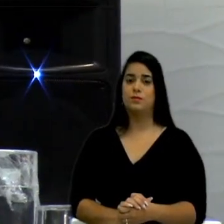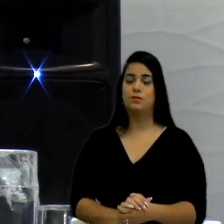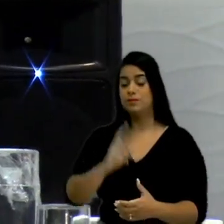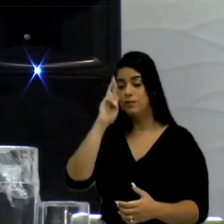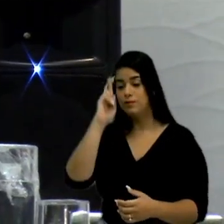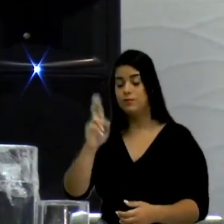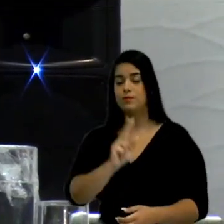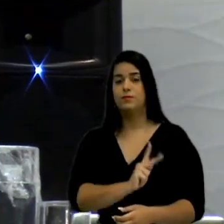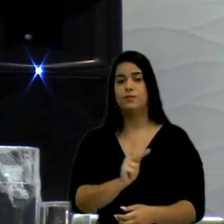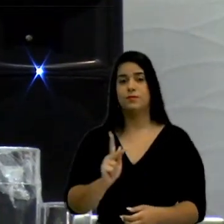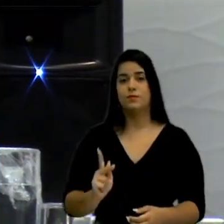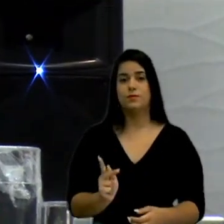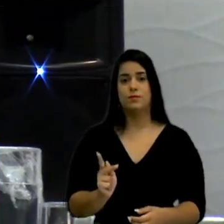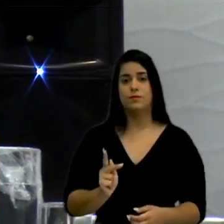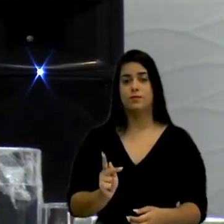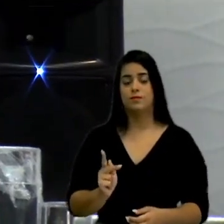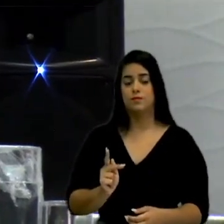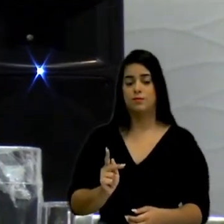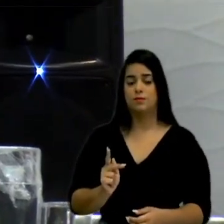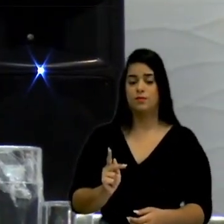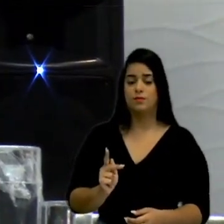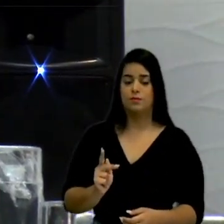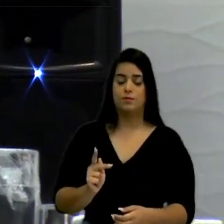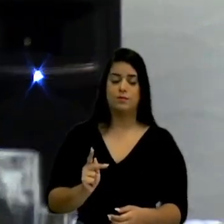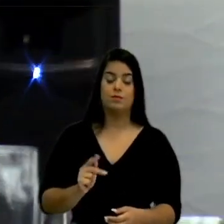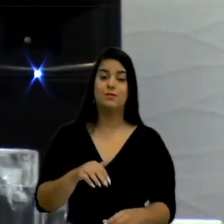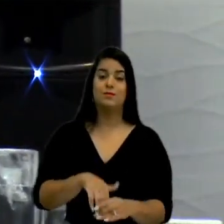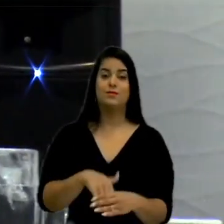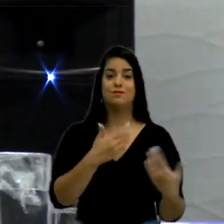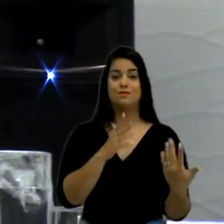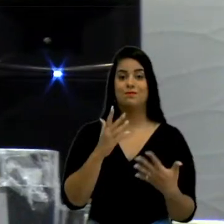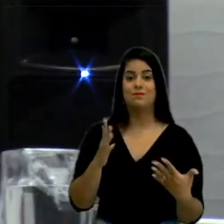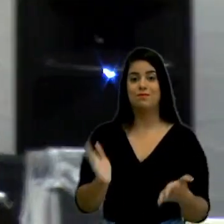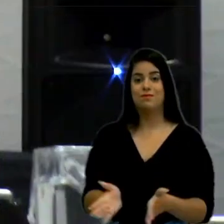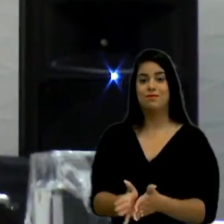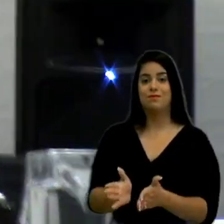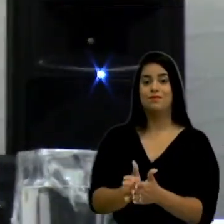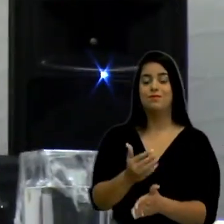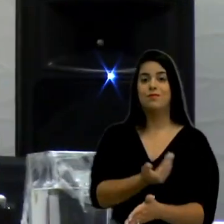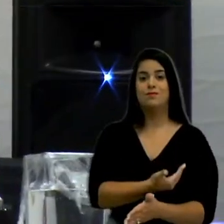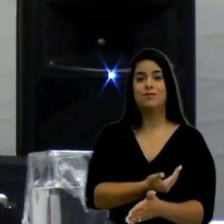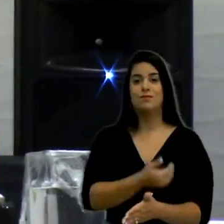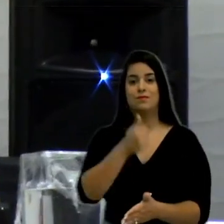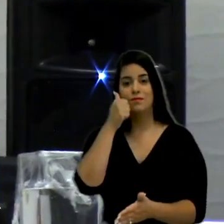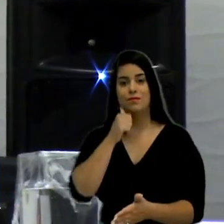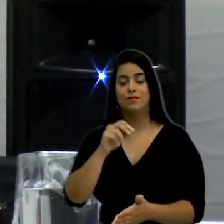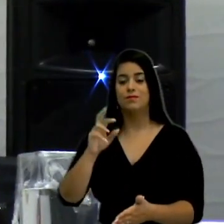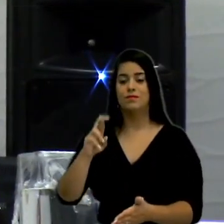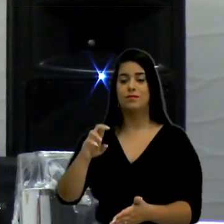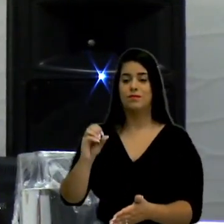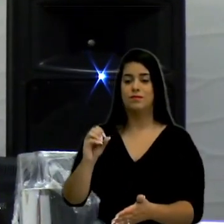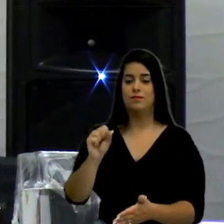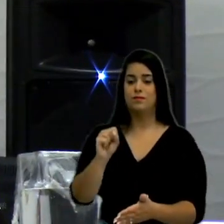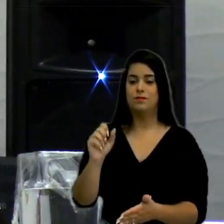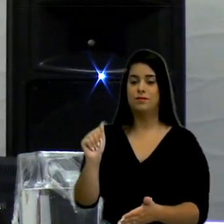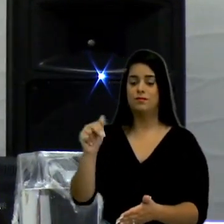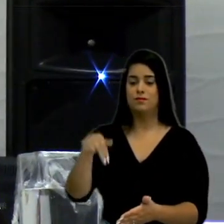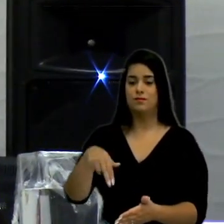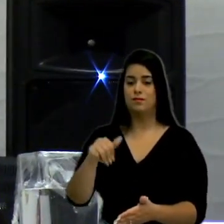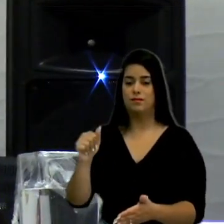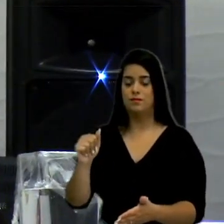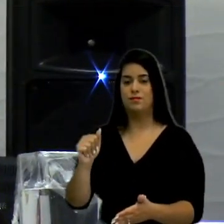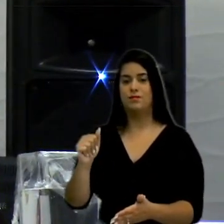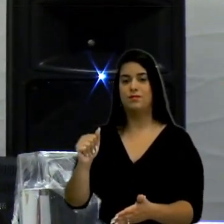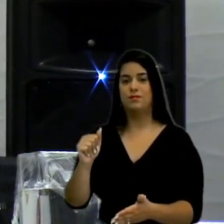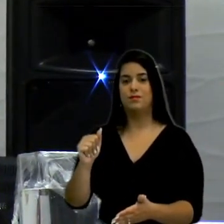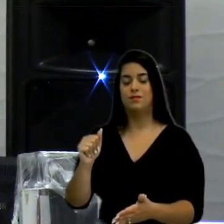Senhor presidente, um voto de felicitação à nossa amiga Rosana Braga, que